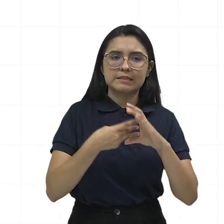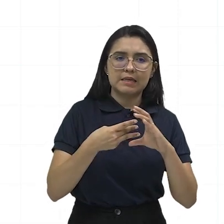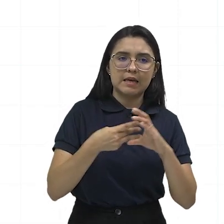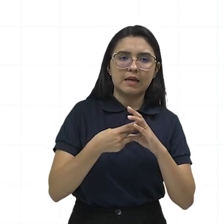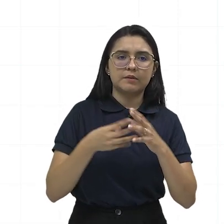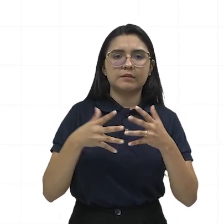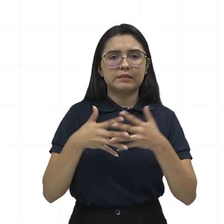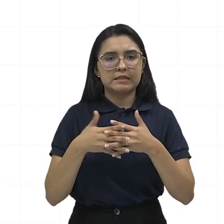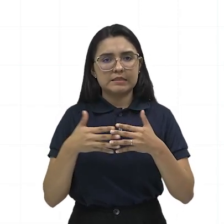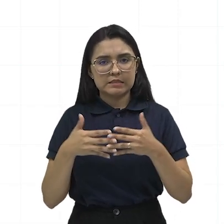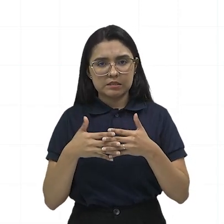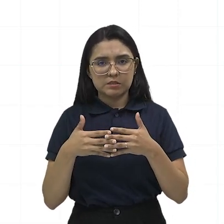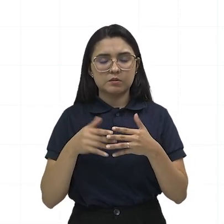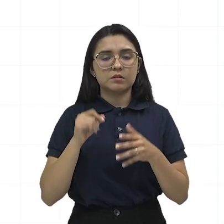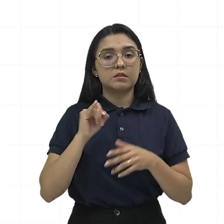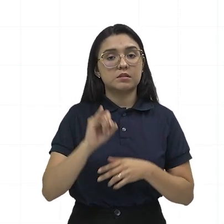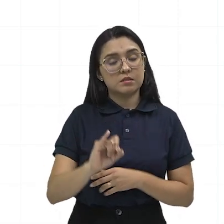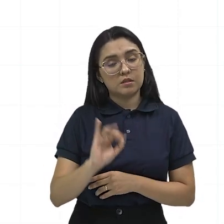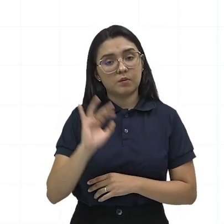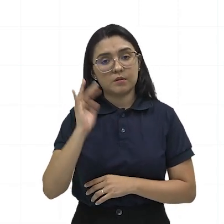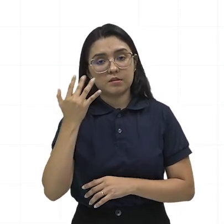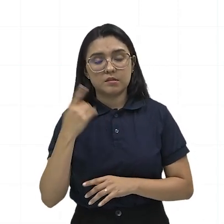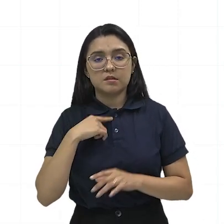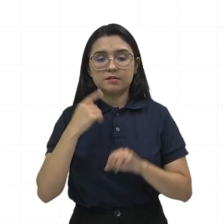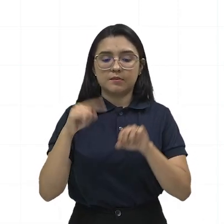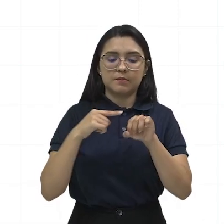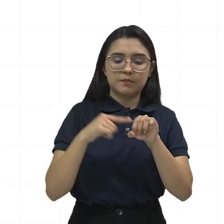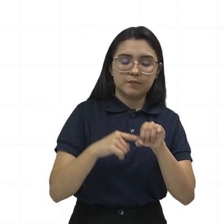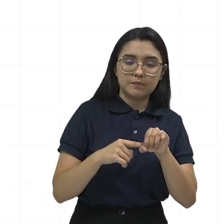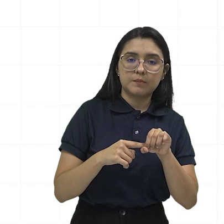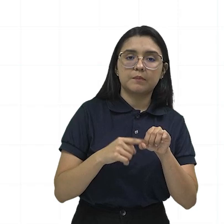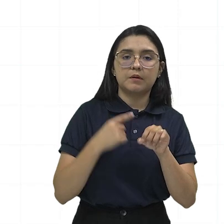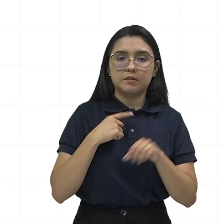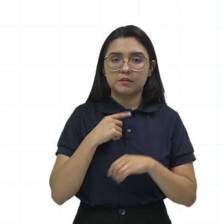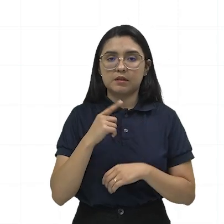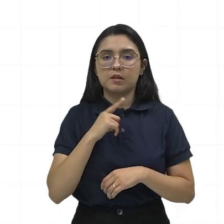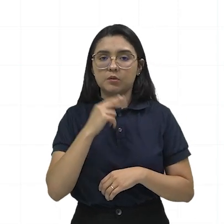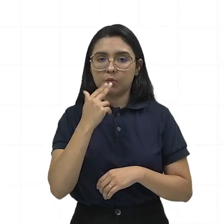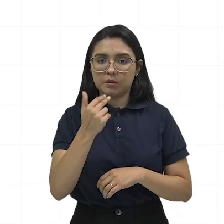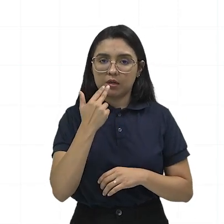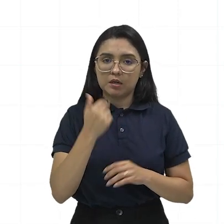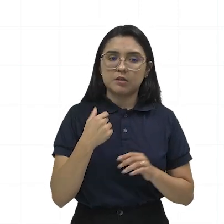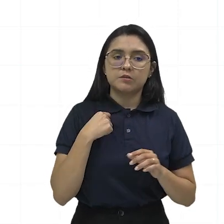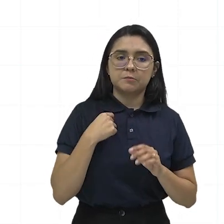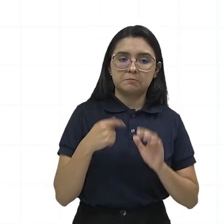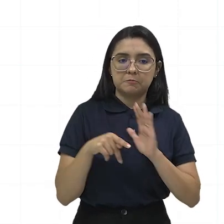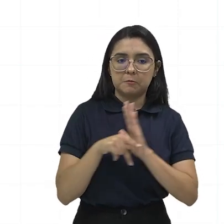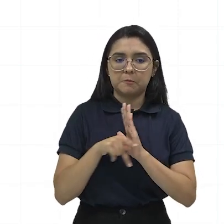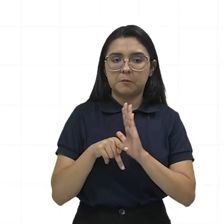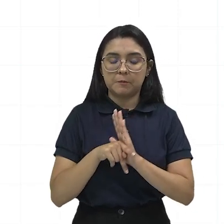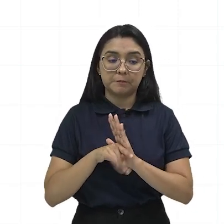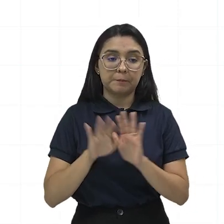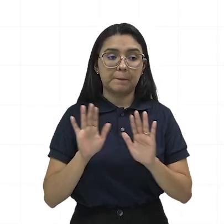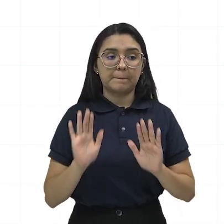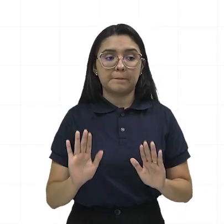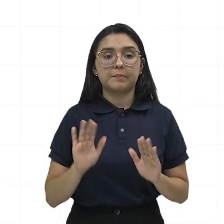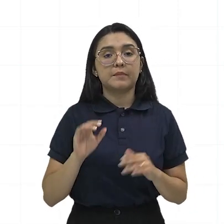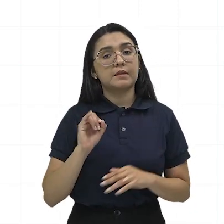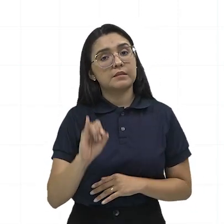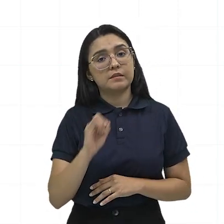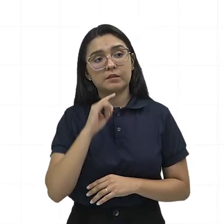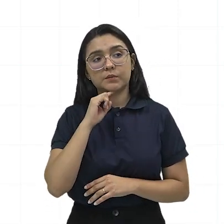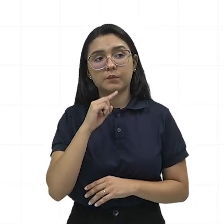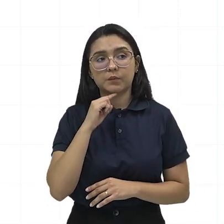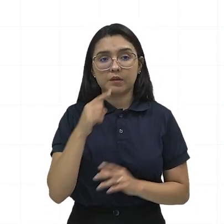para que se houvesse um embrião, ele pudesse ser nutrido da melhor forma possível, tá? Então, quando não